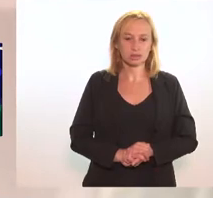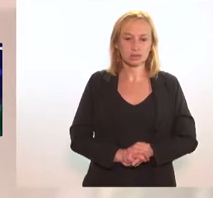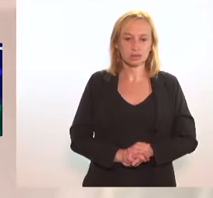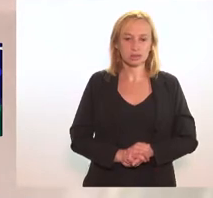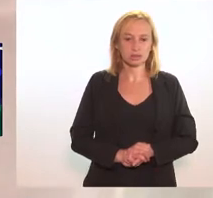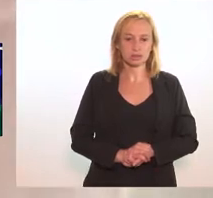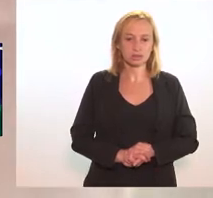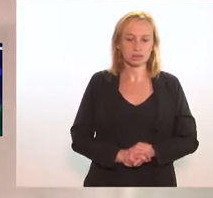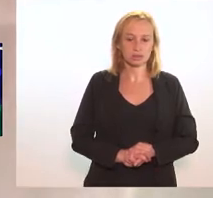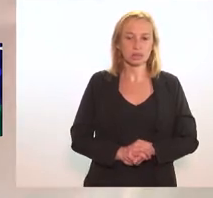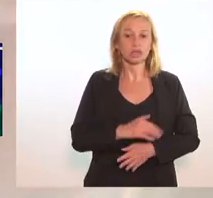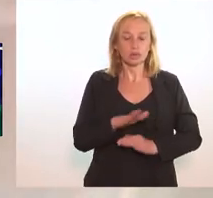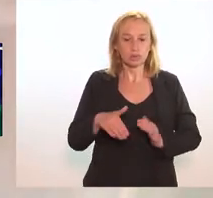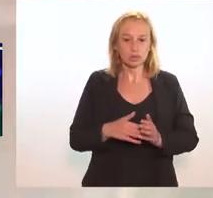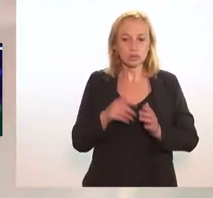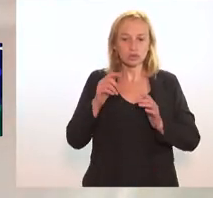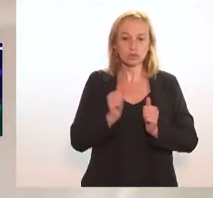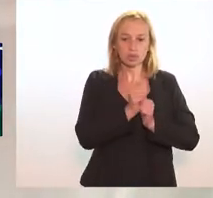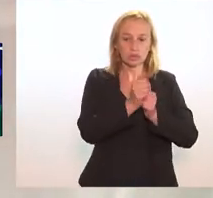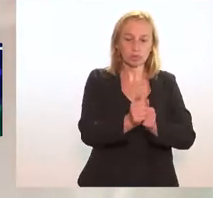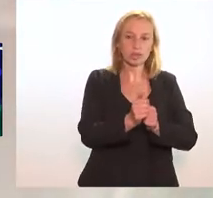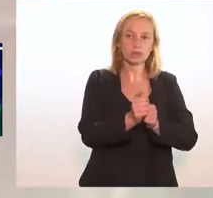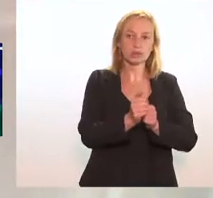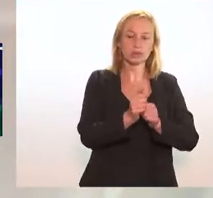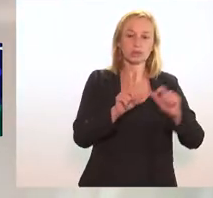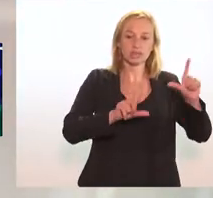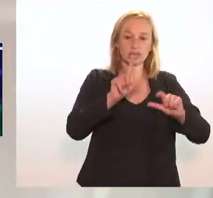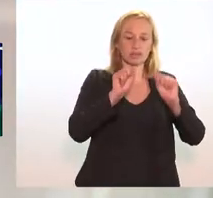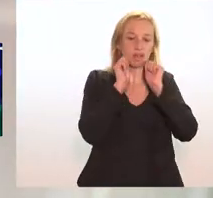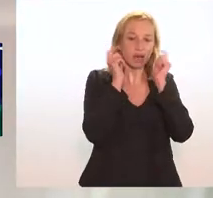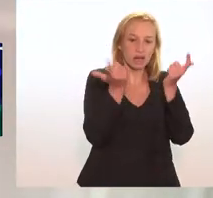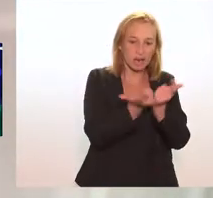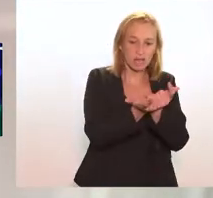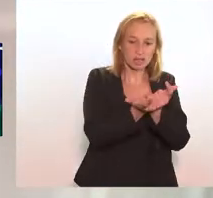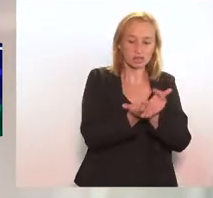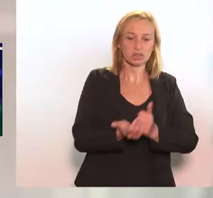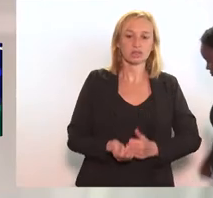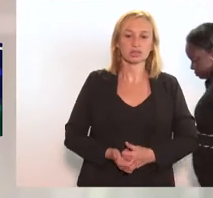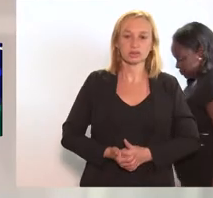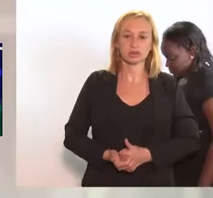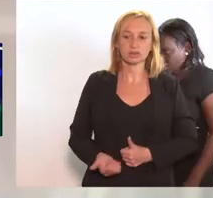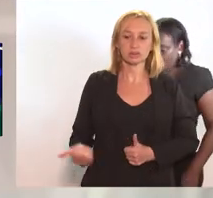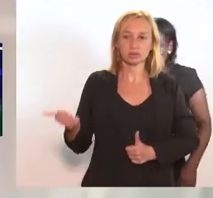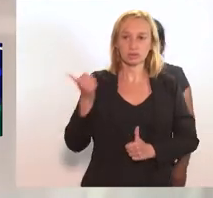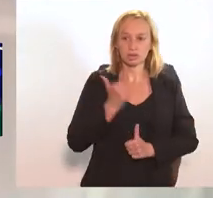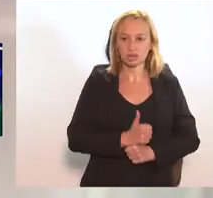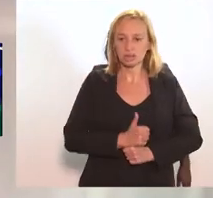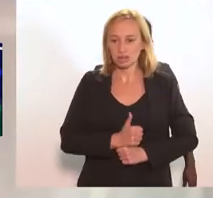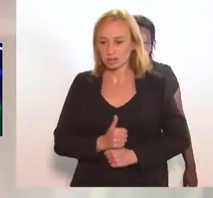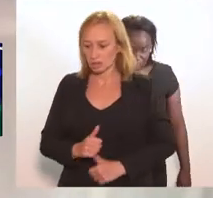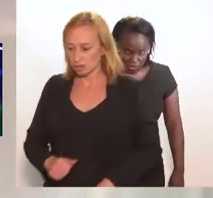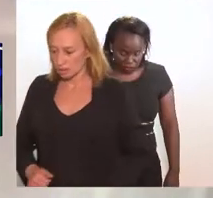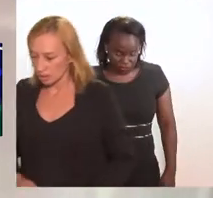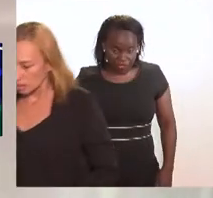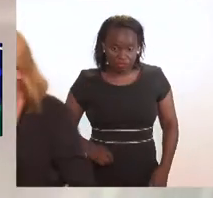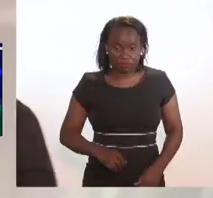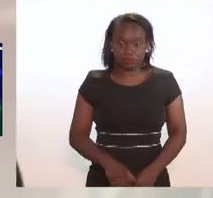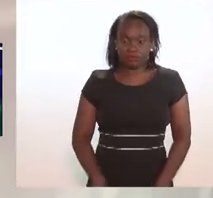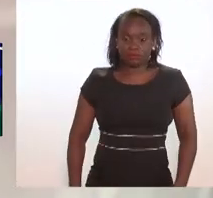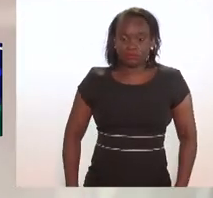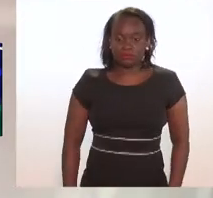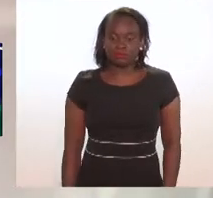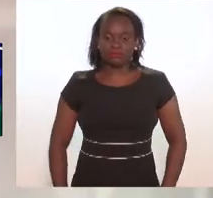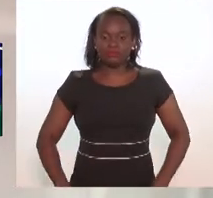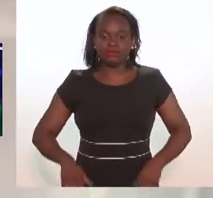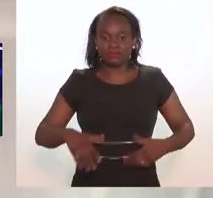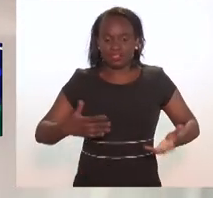enfim, todos aqueles que nos acompanham pela TV Alerge. Hoje pela manhã nós participamos de uma